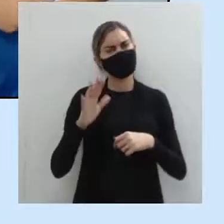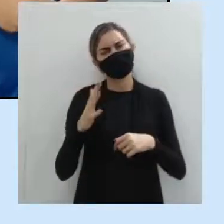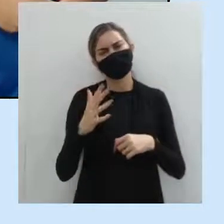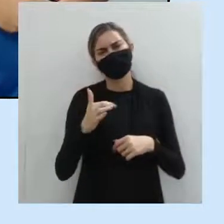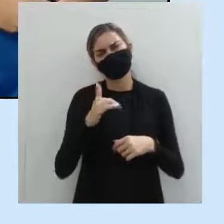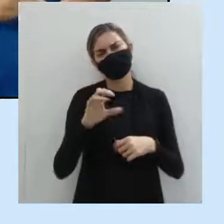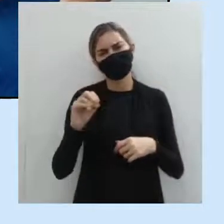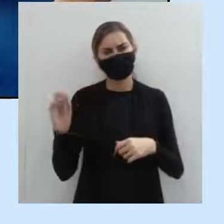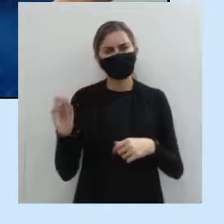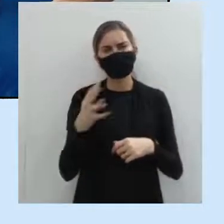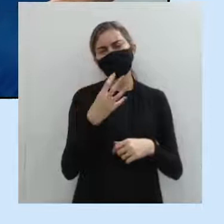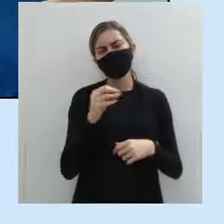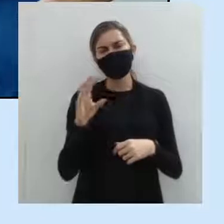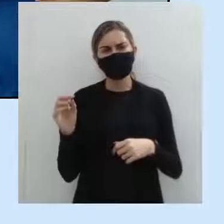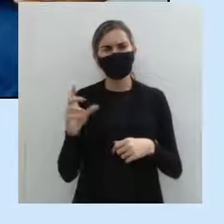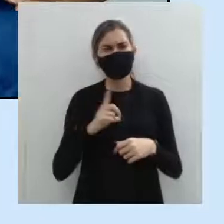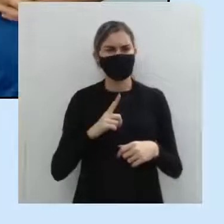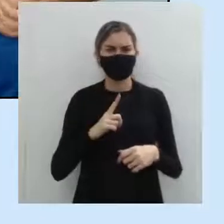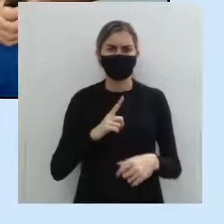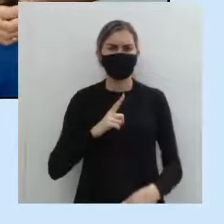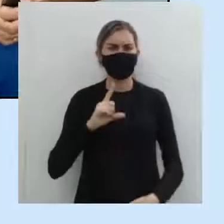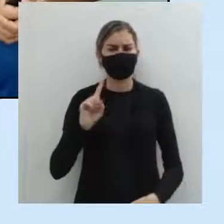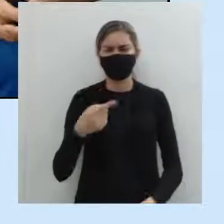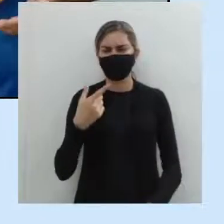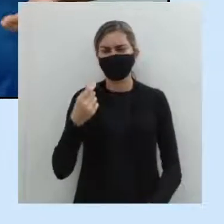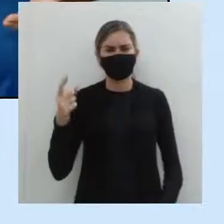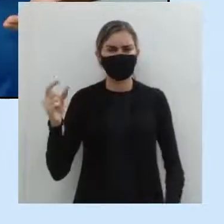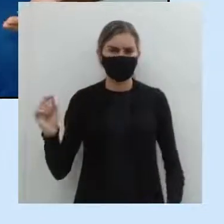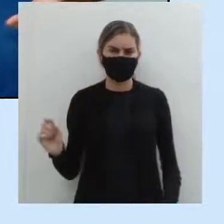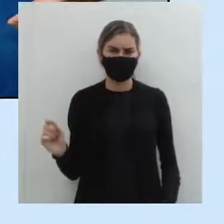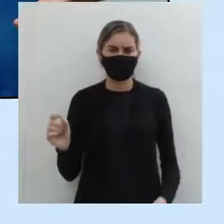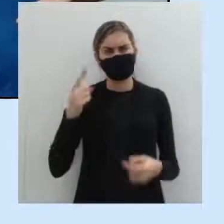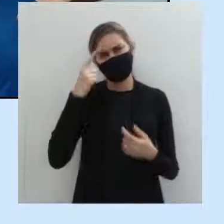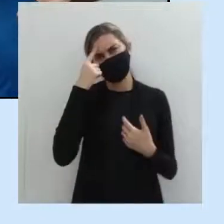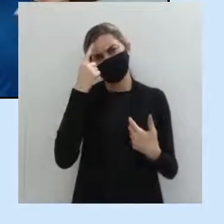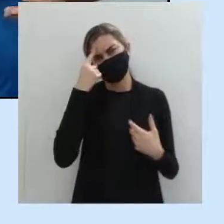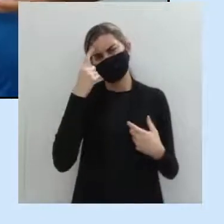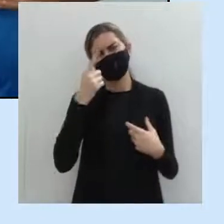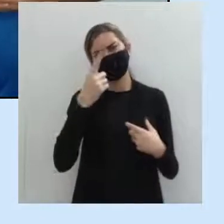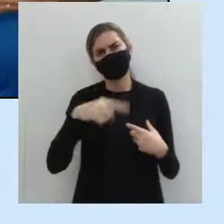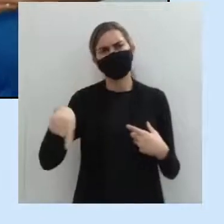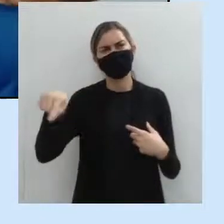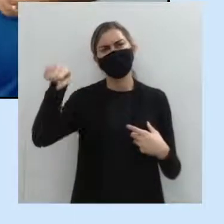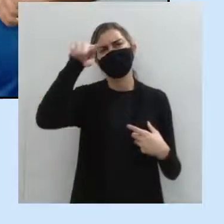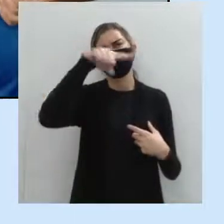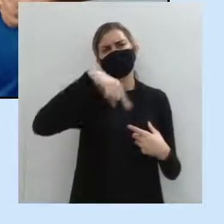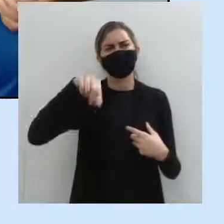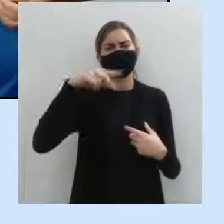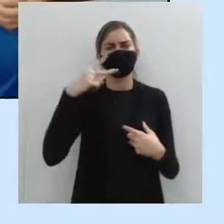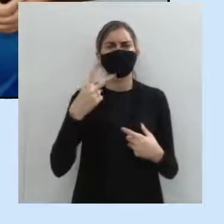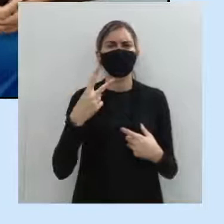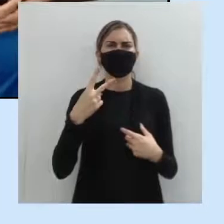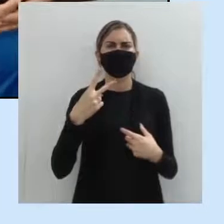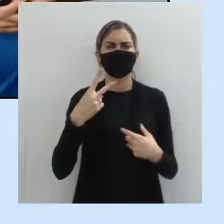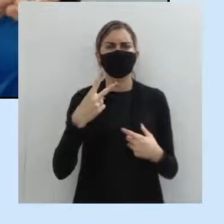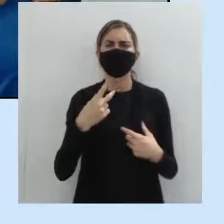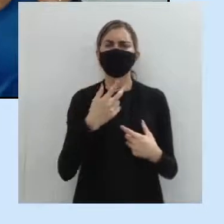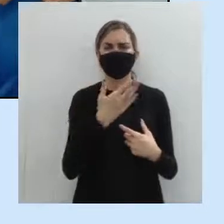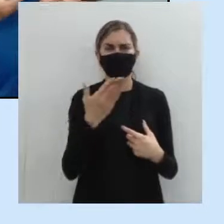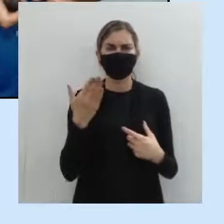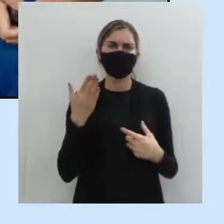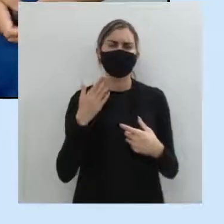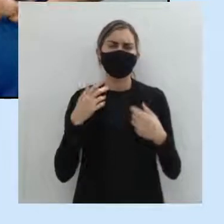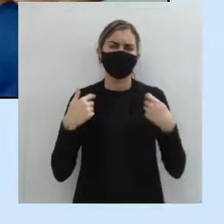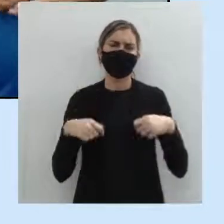100 ou 400 metros, mas existe a corrida de 1.200 metros, imagino que vai ter que dar uma volta ou duas nesse espaço e